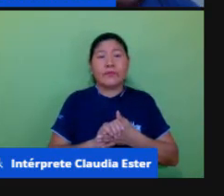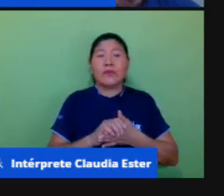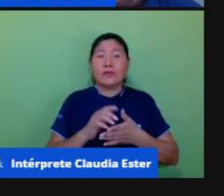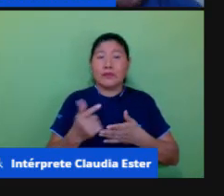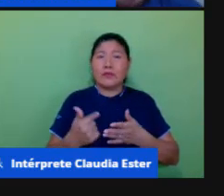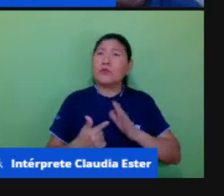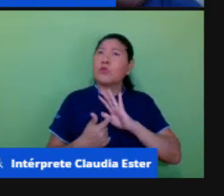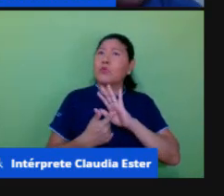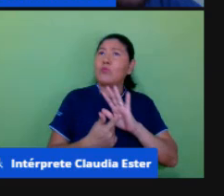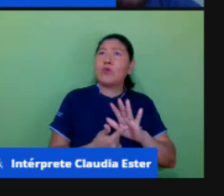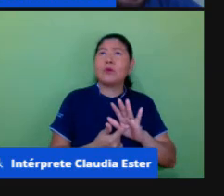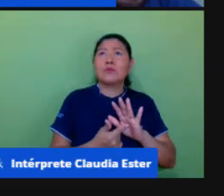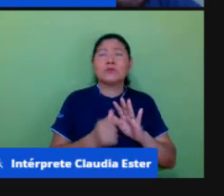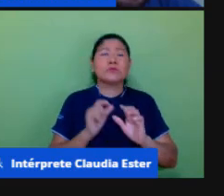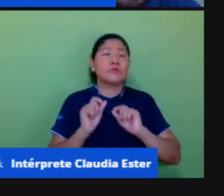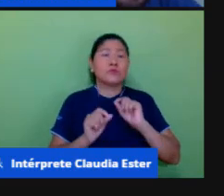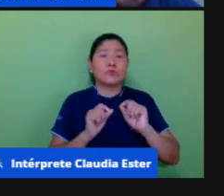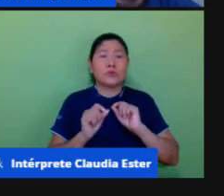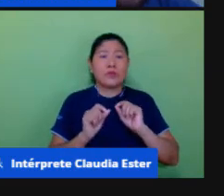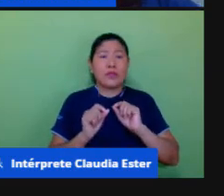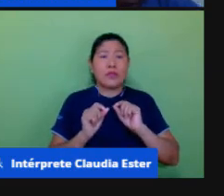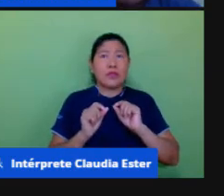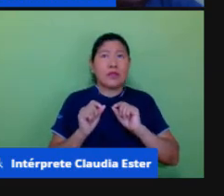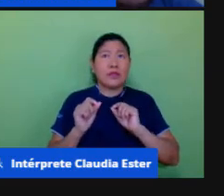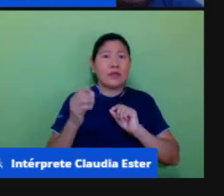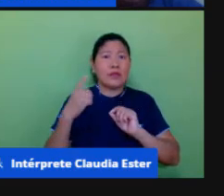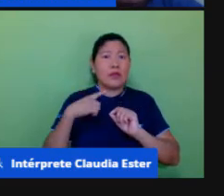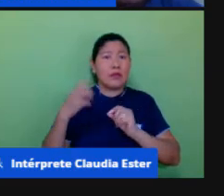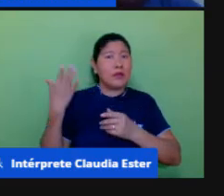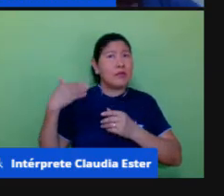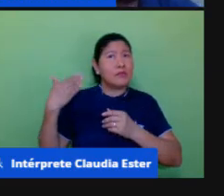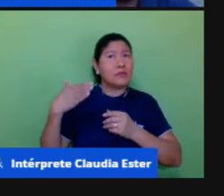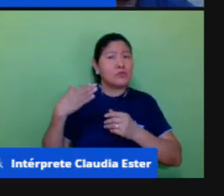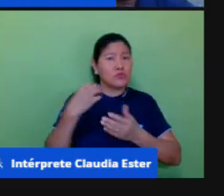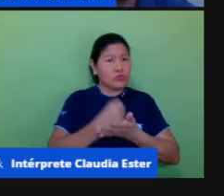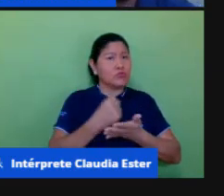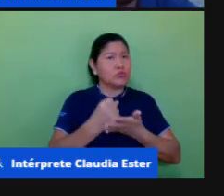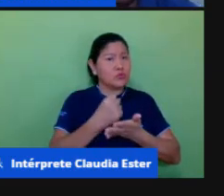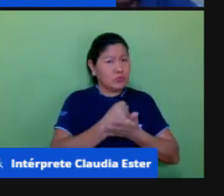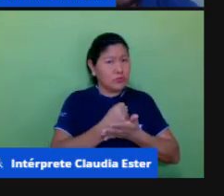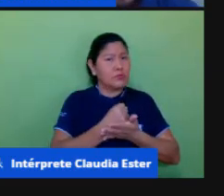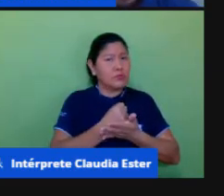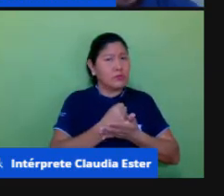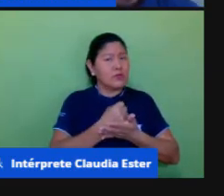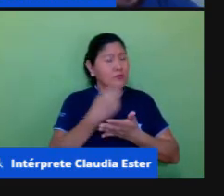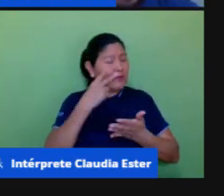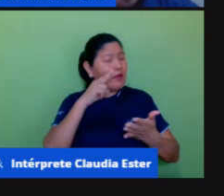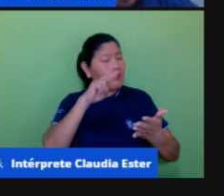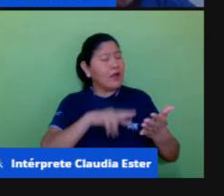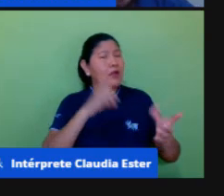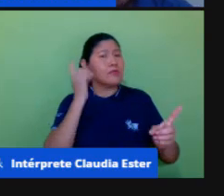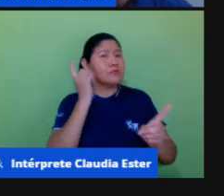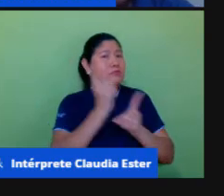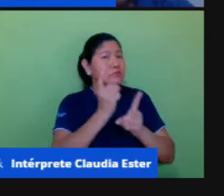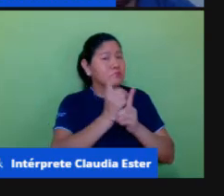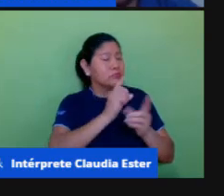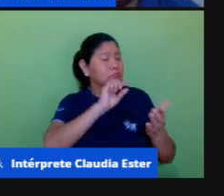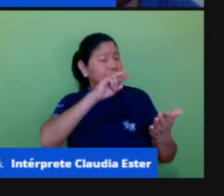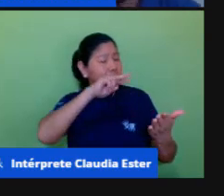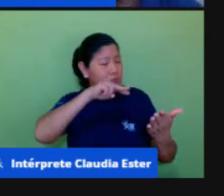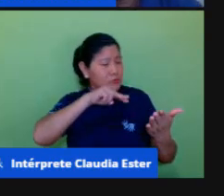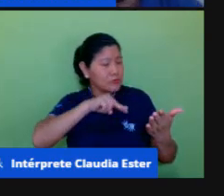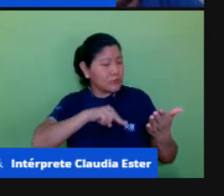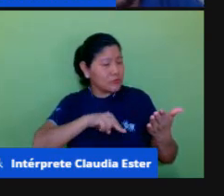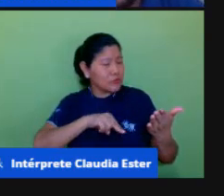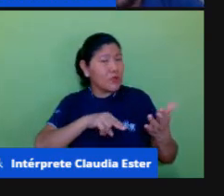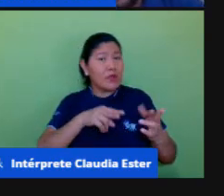traços das metodologias ativas dentro desses documentos. Vocês vão perceber que documentos